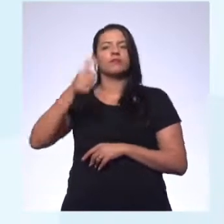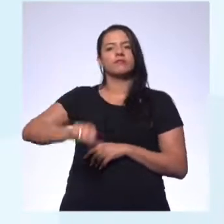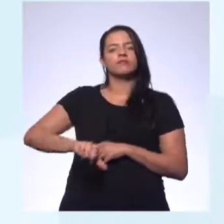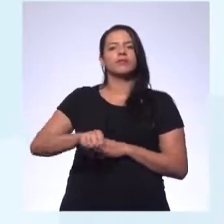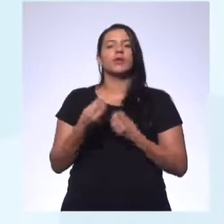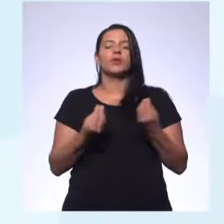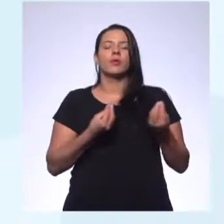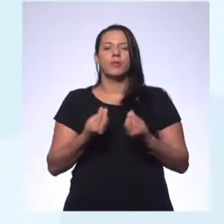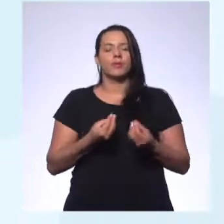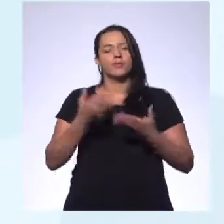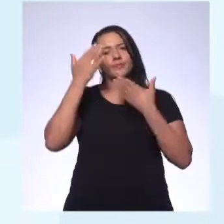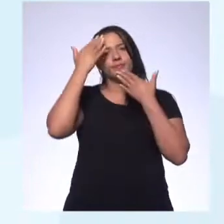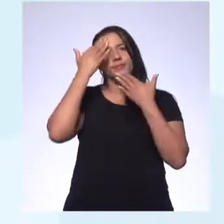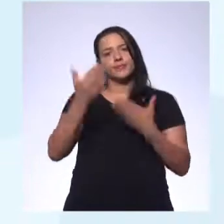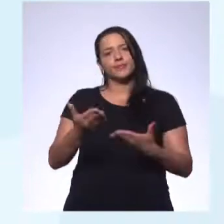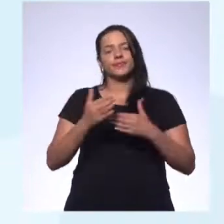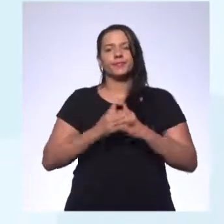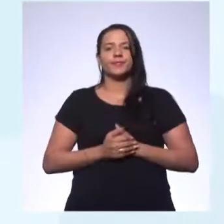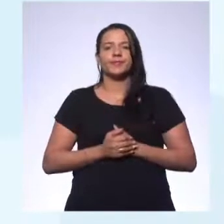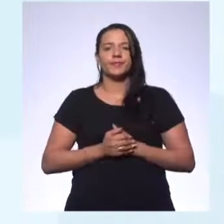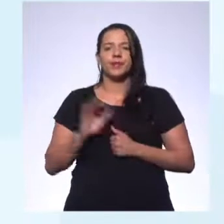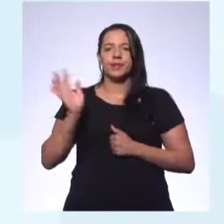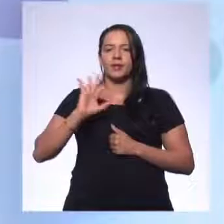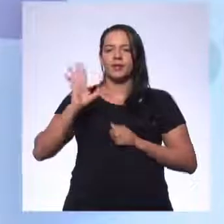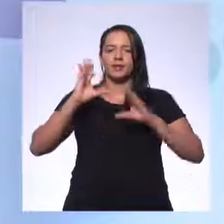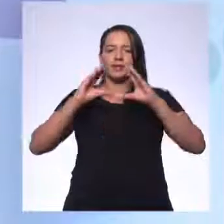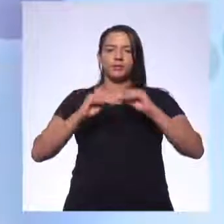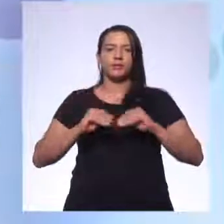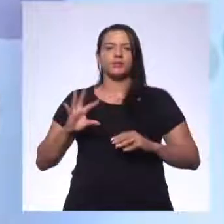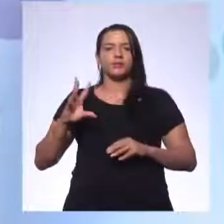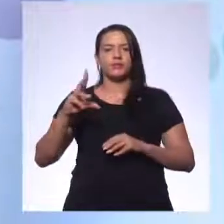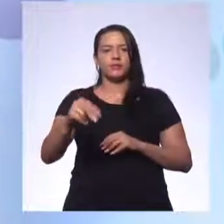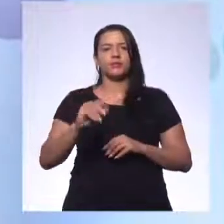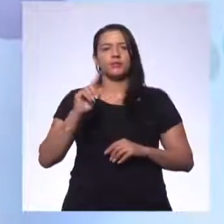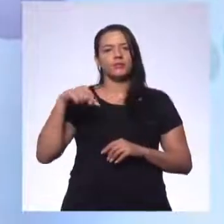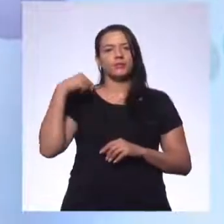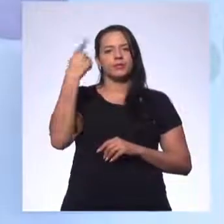Então, agradecer a presença da Simone e boa noite a todos.